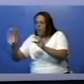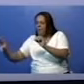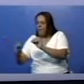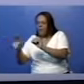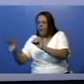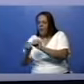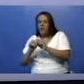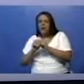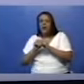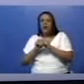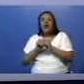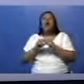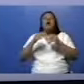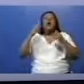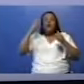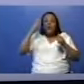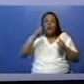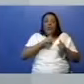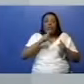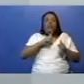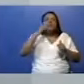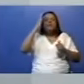isso que eu preciso saber sujeito e o predicado, entendeu?